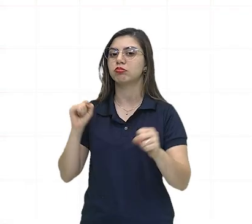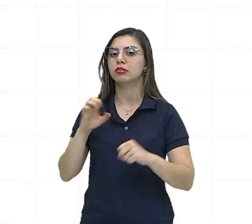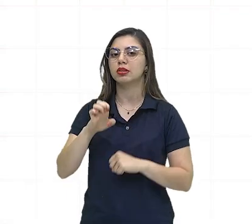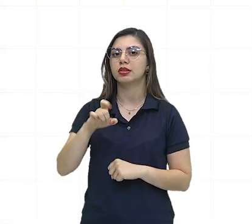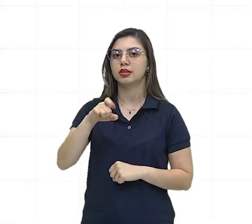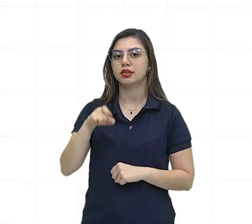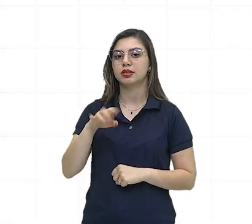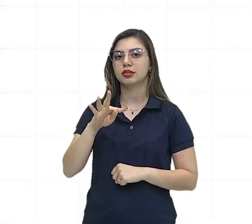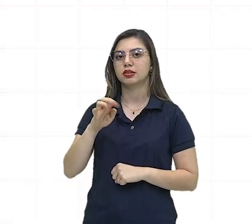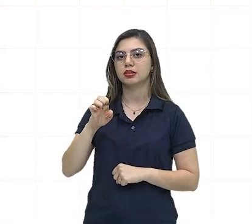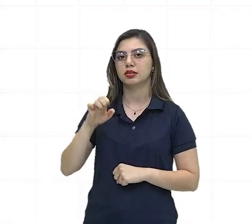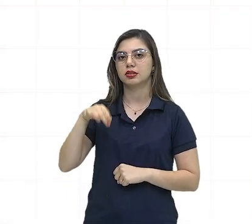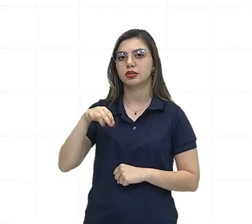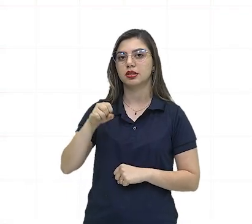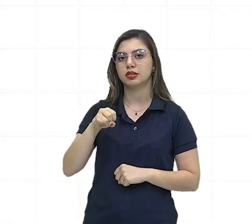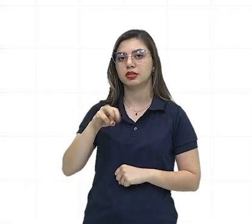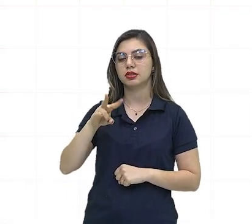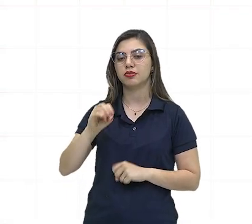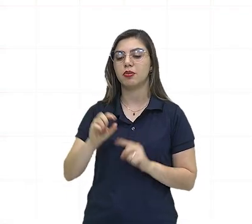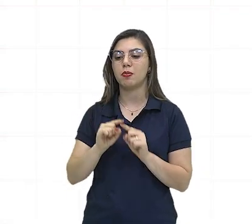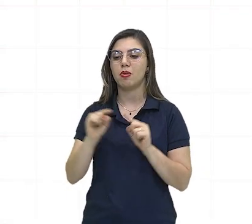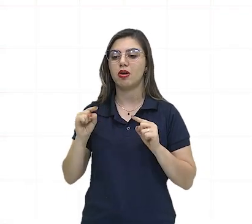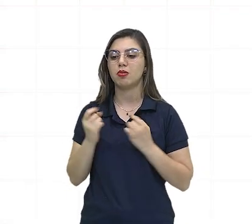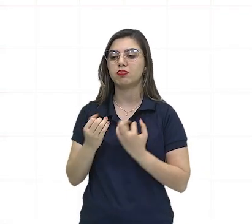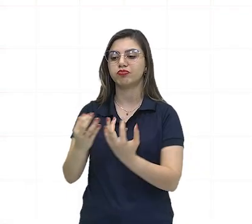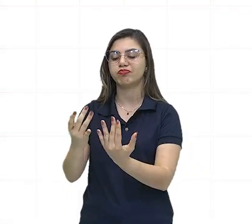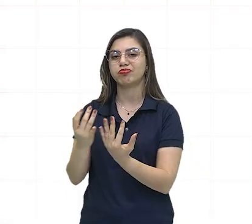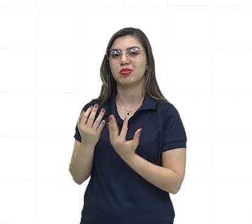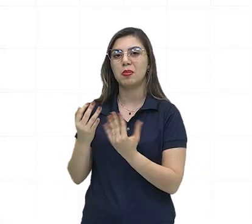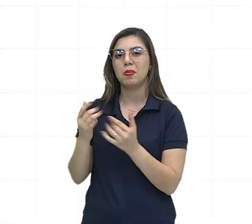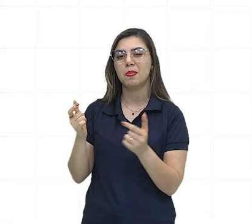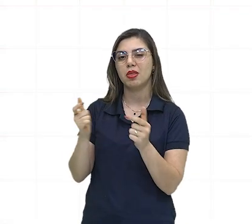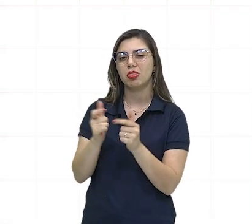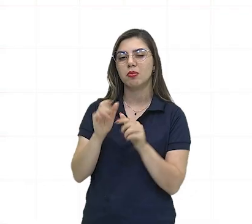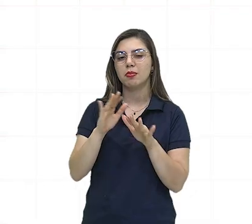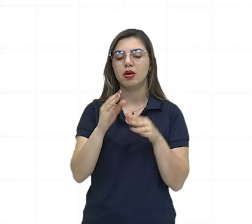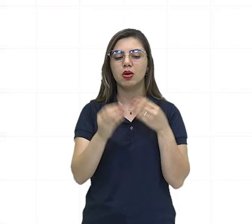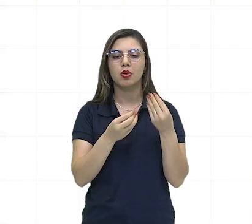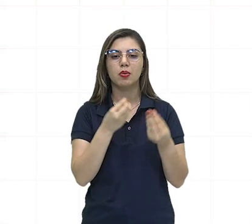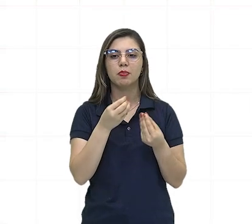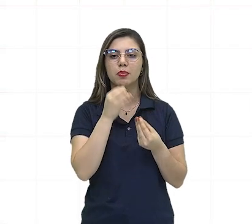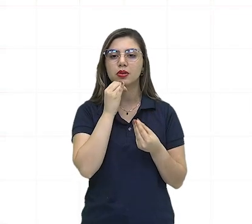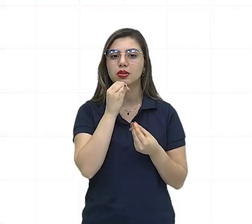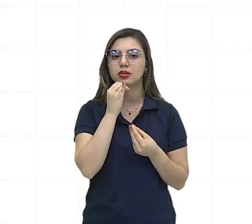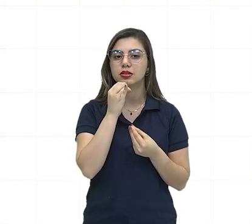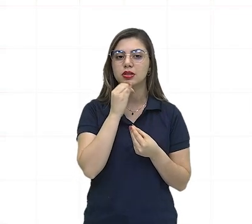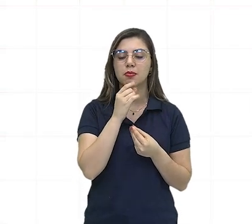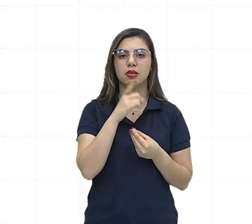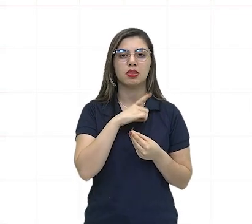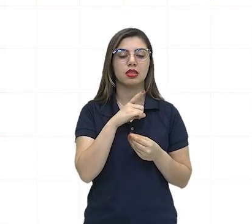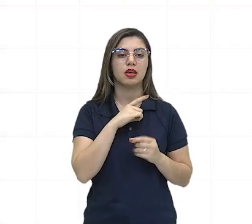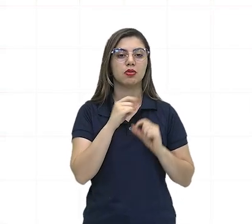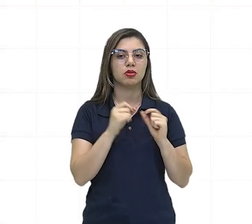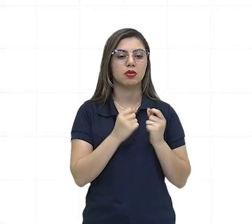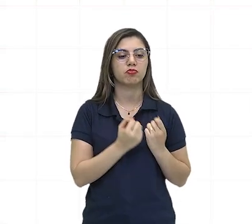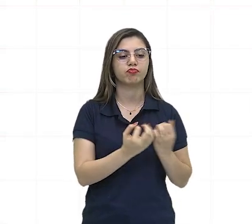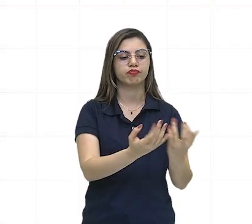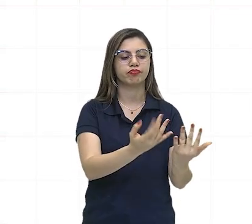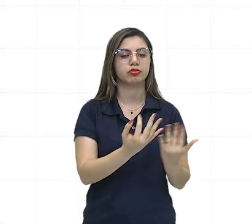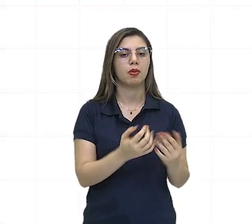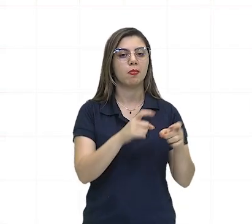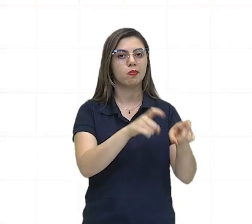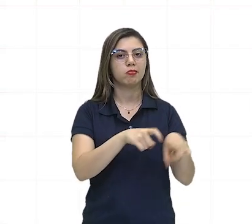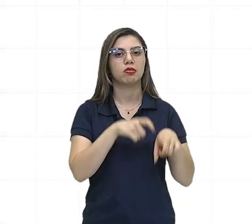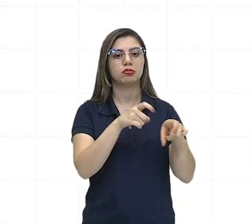uma capacidade de produção menor. E o sistema agrícola de produção intensiva?